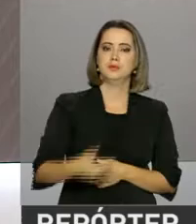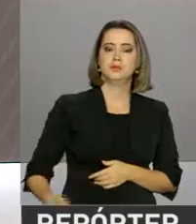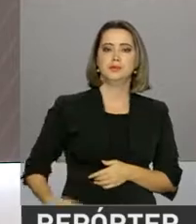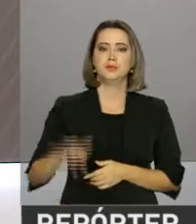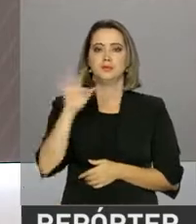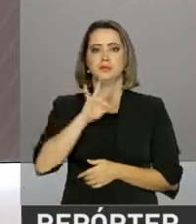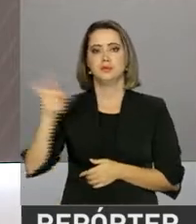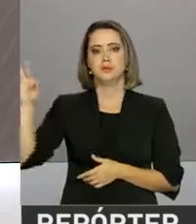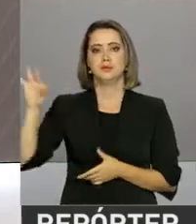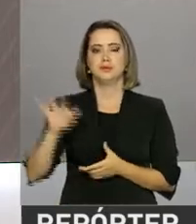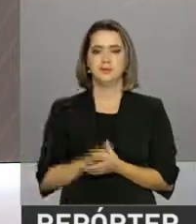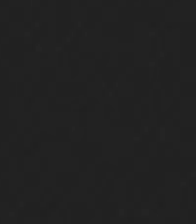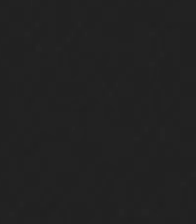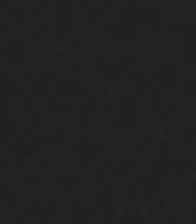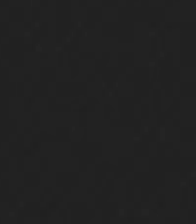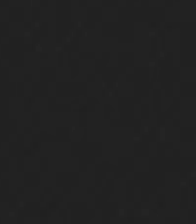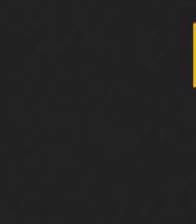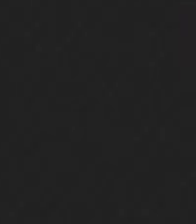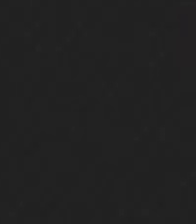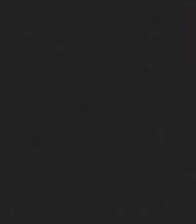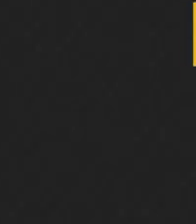a tv do governo federal